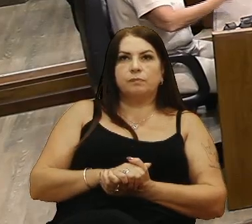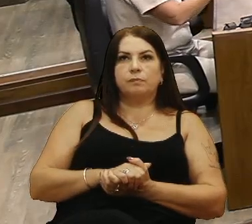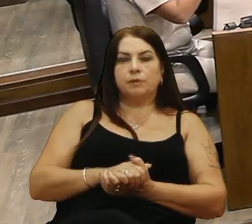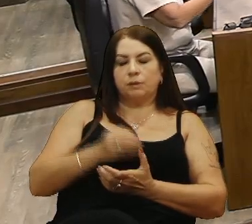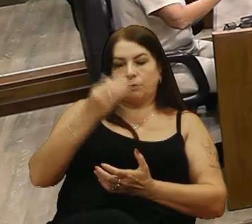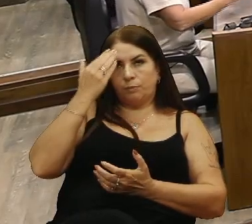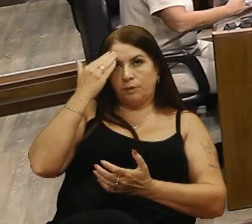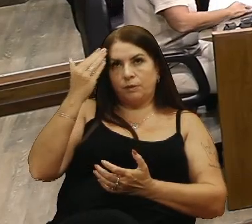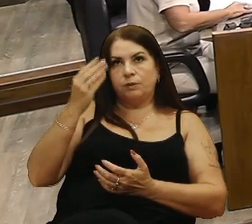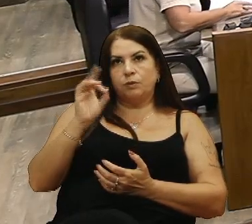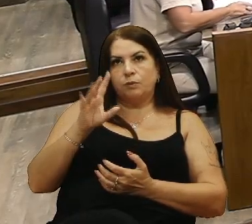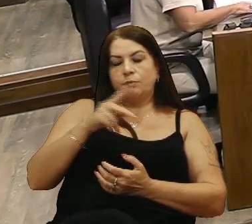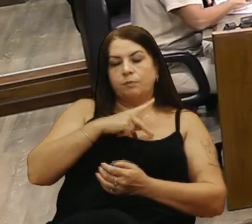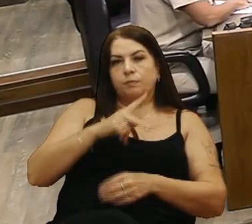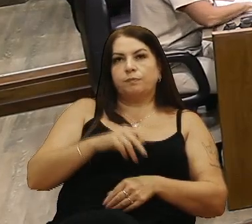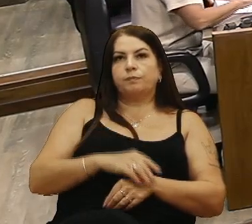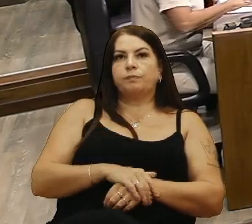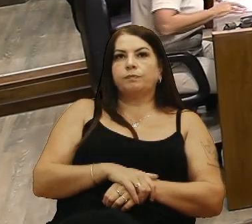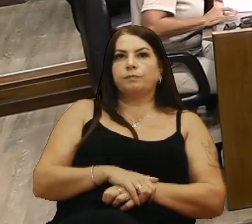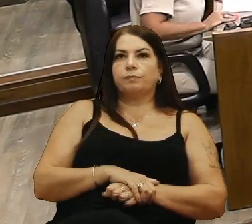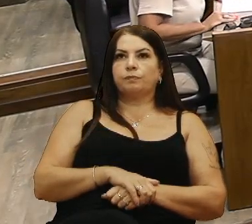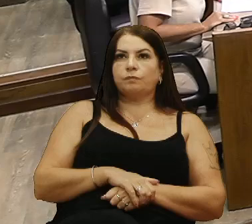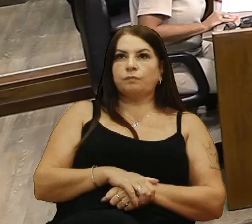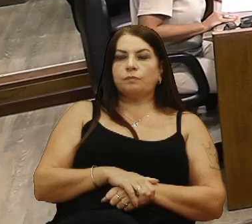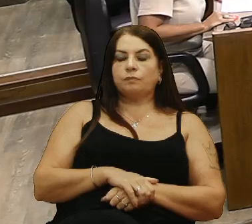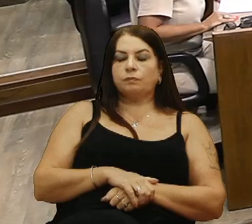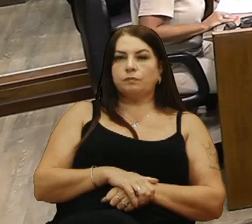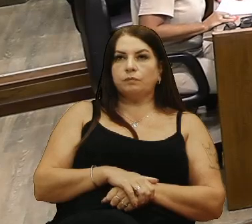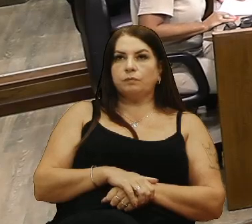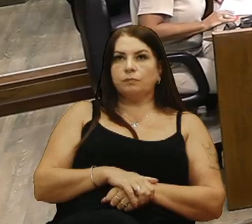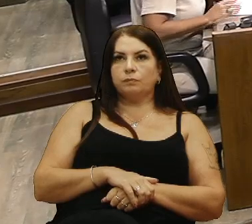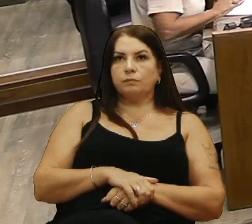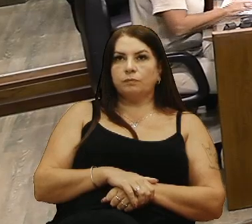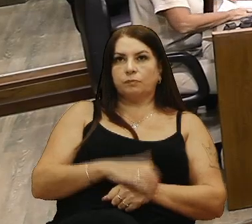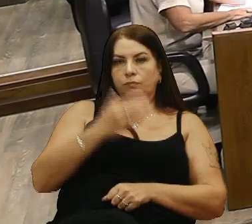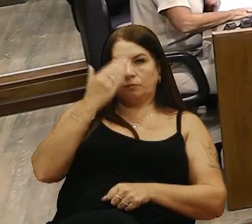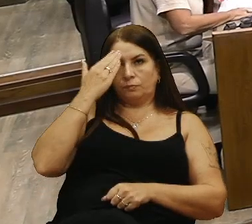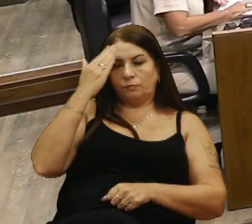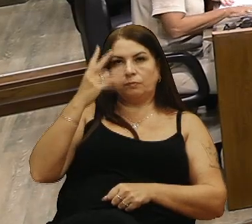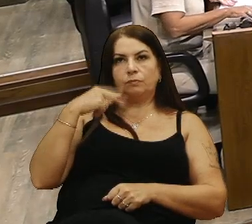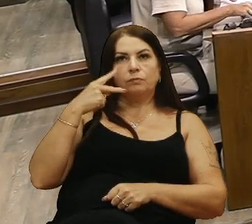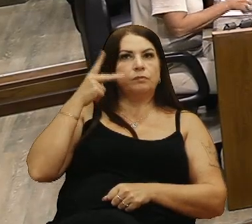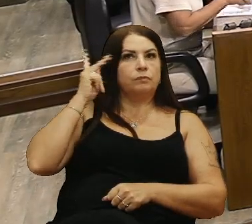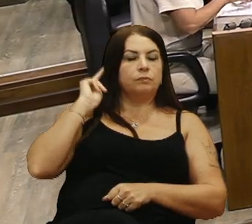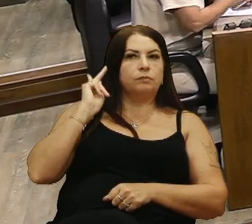Muito obrigado. Seria isso, presidente. Obrigado, vereador Iago. Com a palavra, o vereador